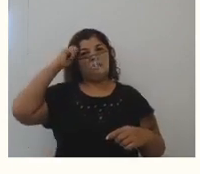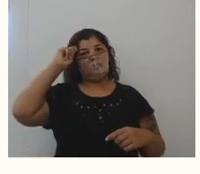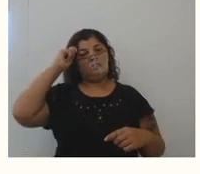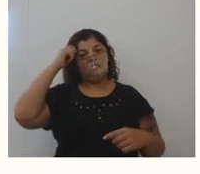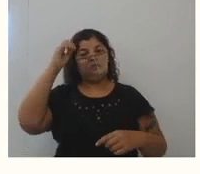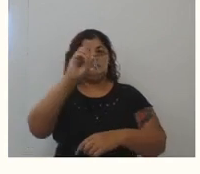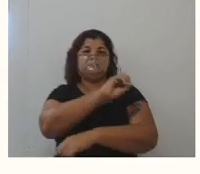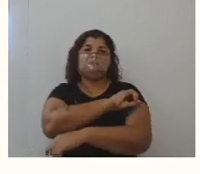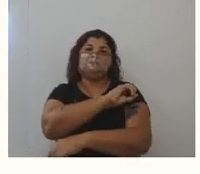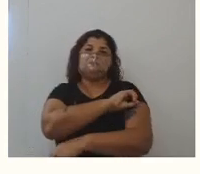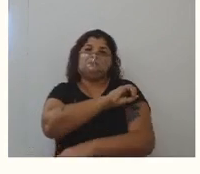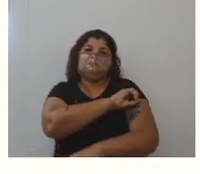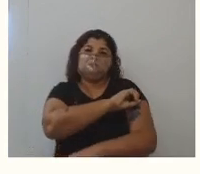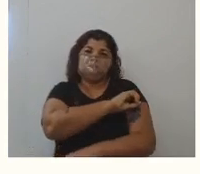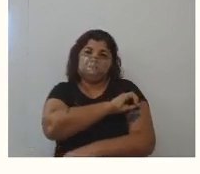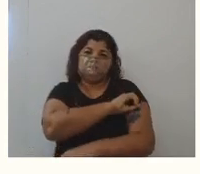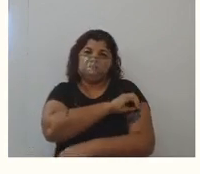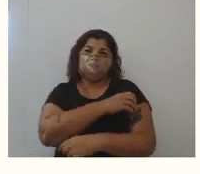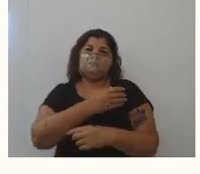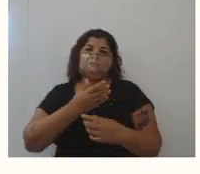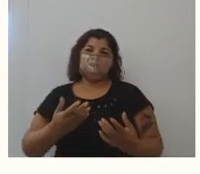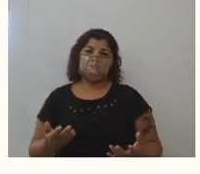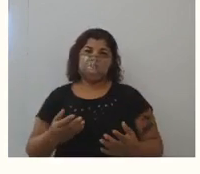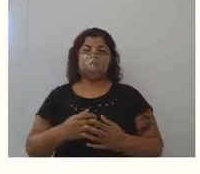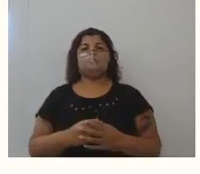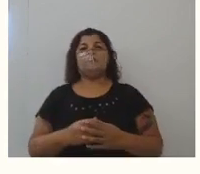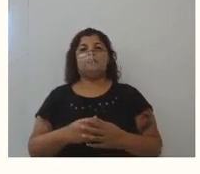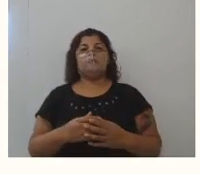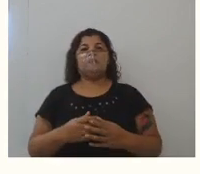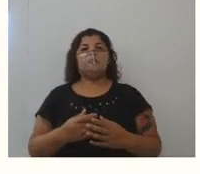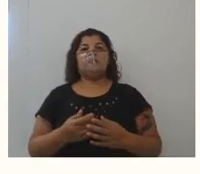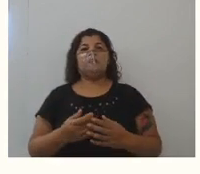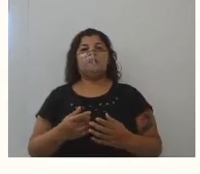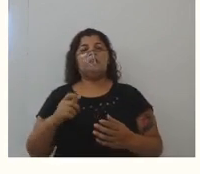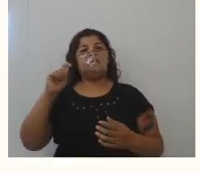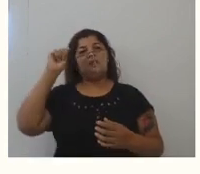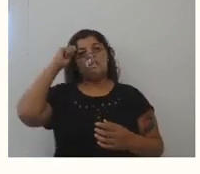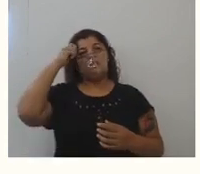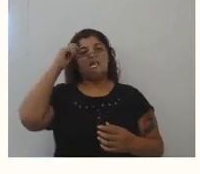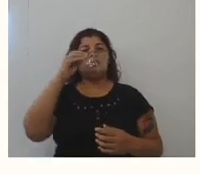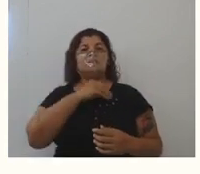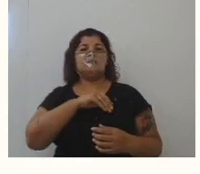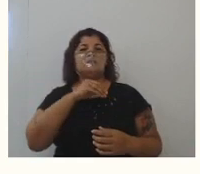taxa de analfabetismo de pessoas brancas. Os rendimentos de negros equivalem a